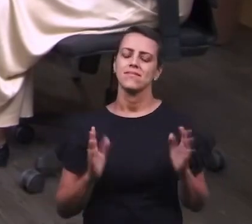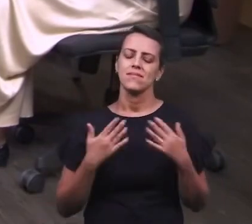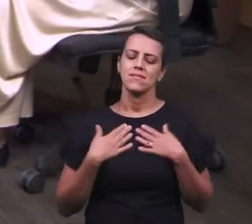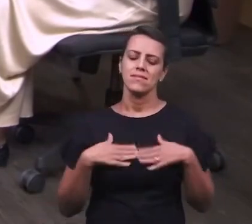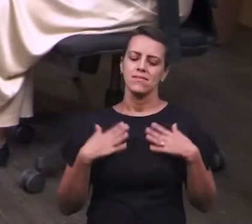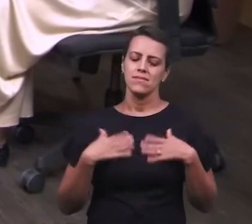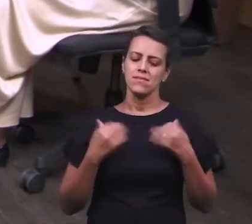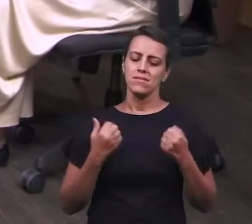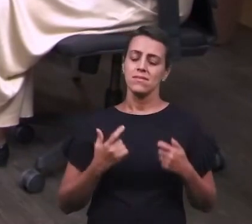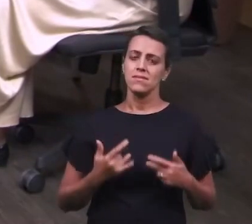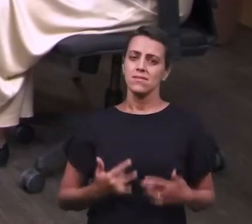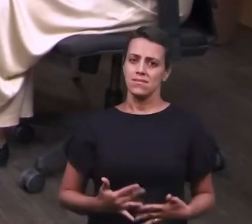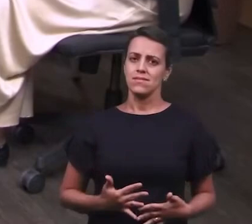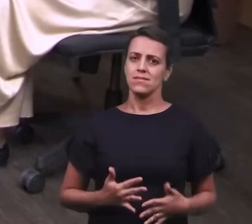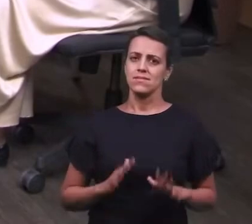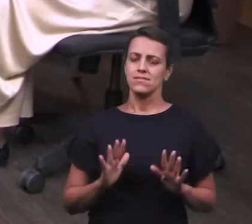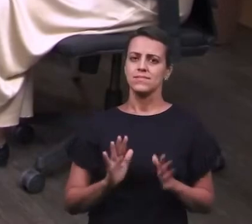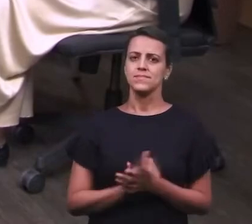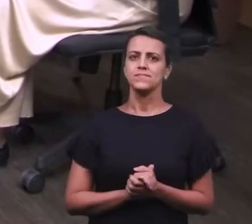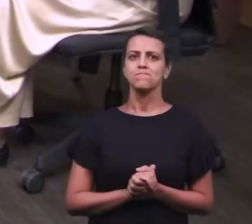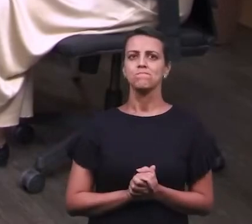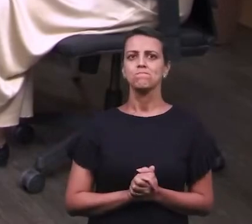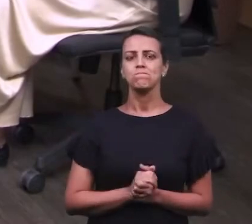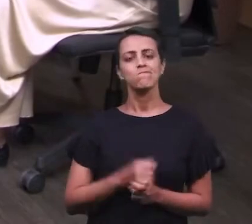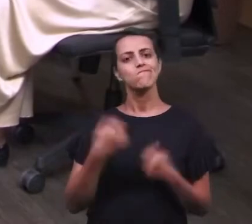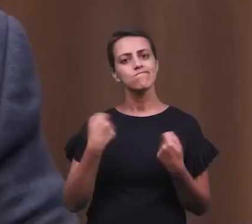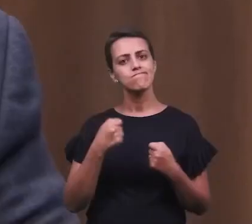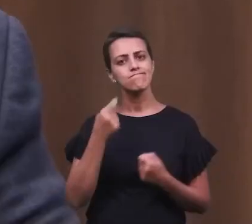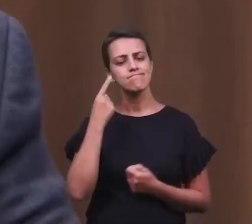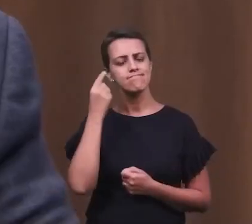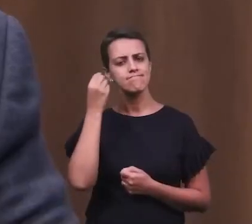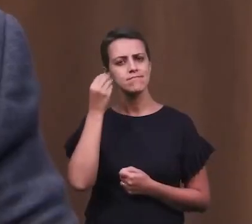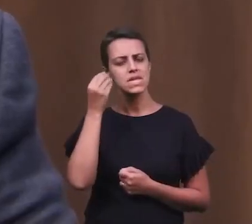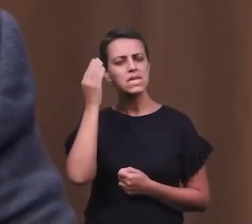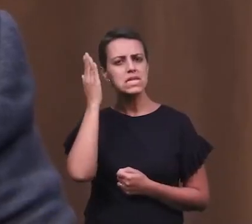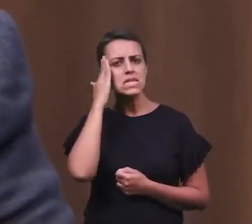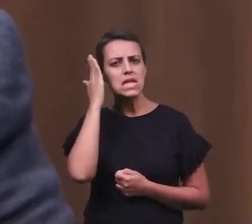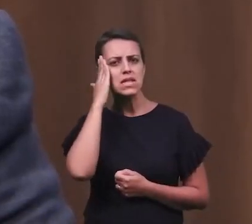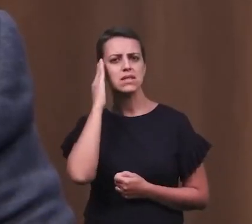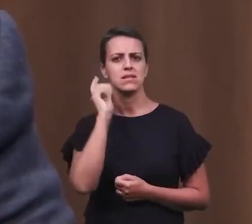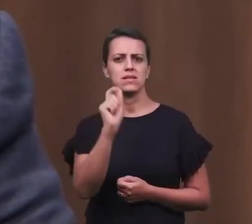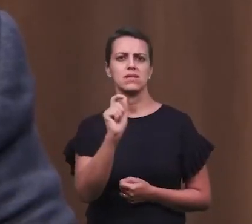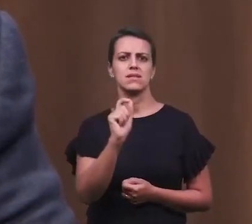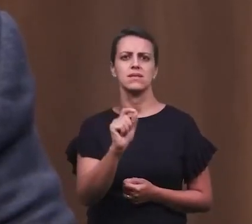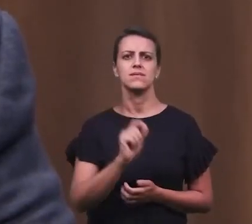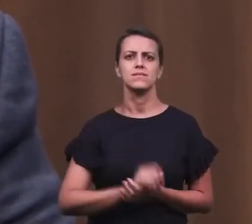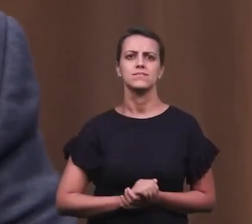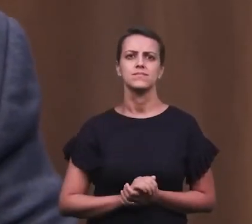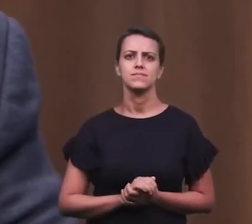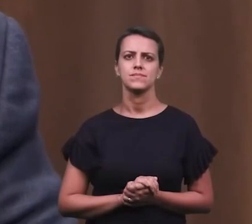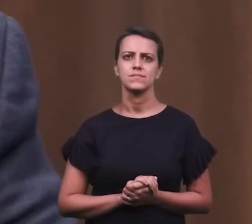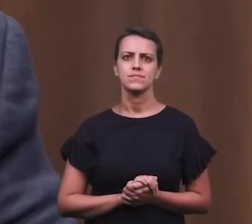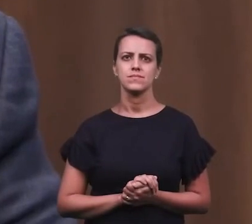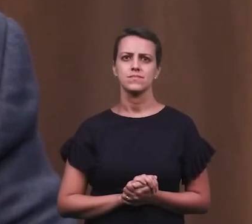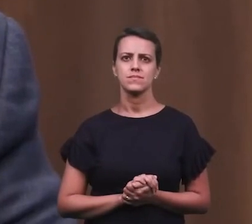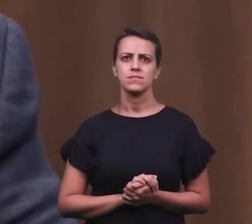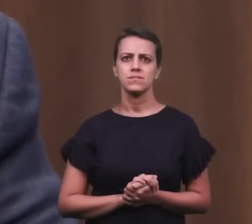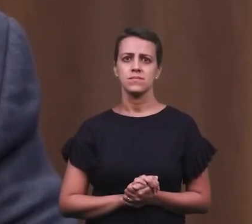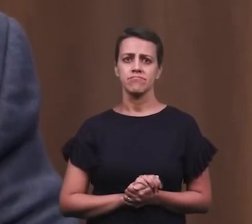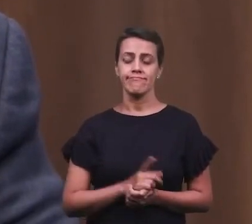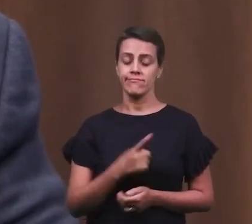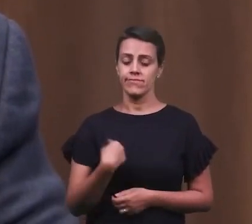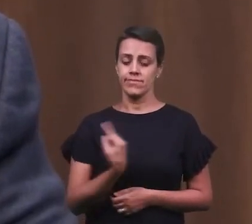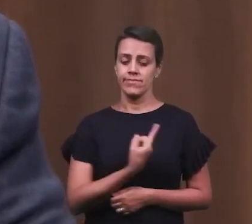segunda chance, nós temos que ser bem enfático numa coisa. A nossa chance de salvação, o nosso